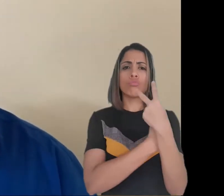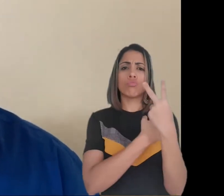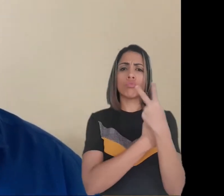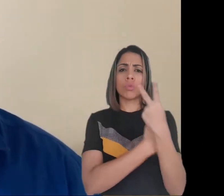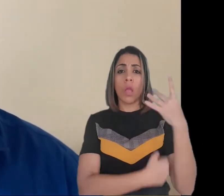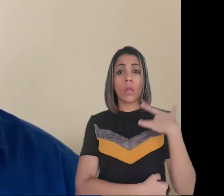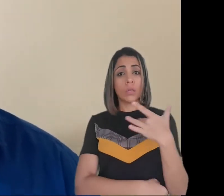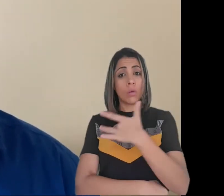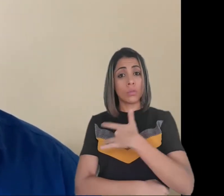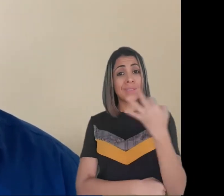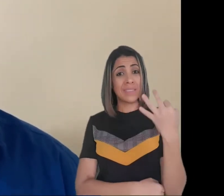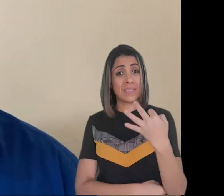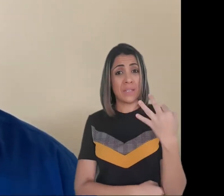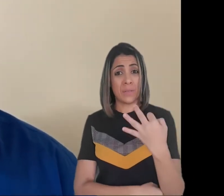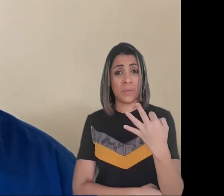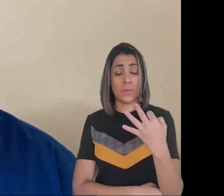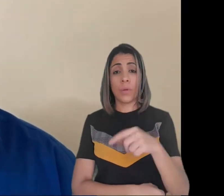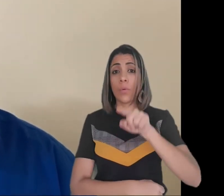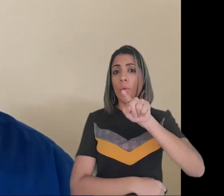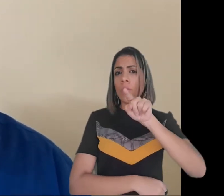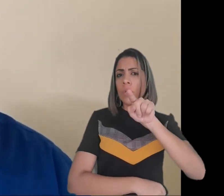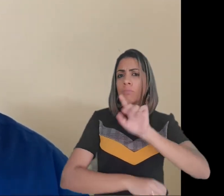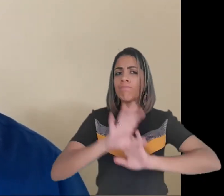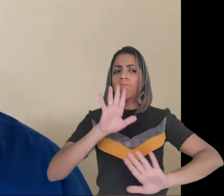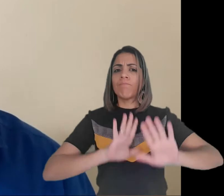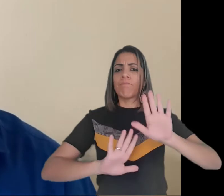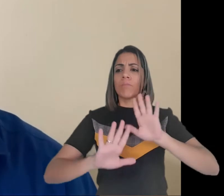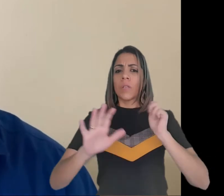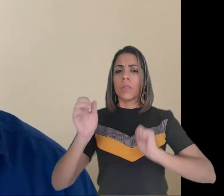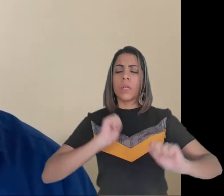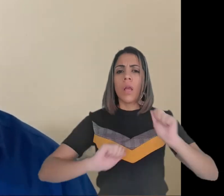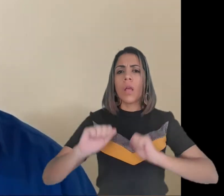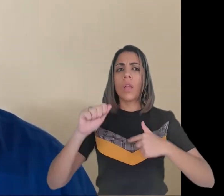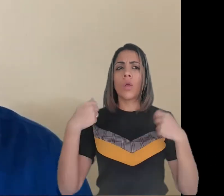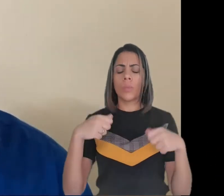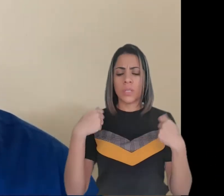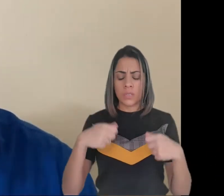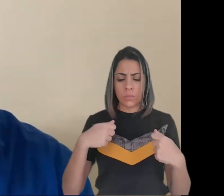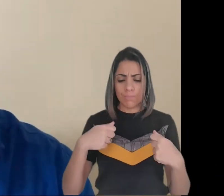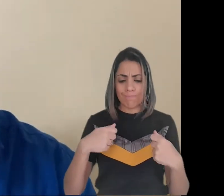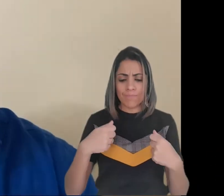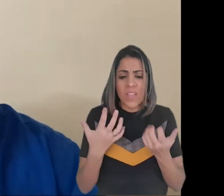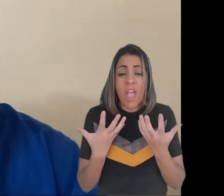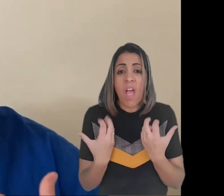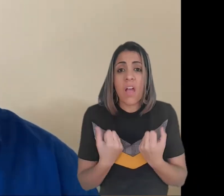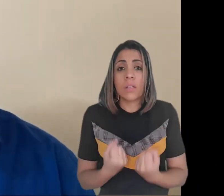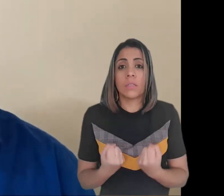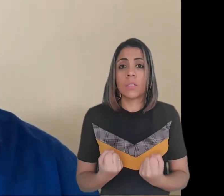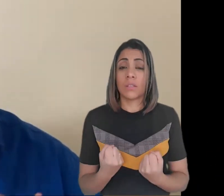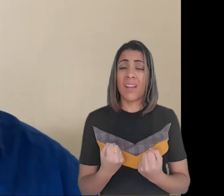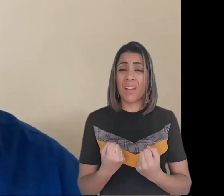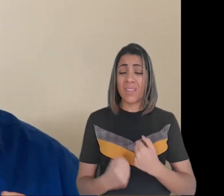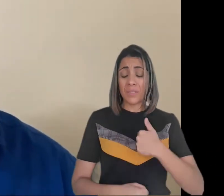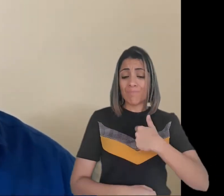nós aprendermos a lidar com a ansiedade, a gente precisa se aproximar dela, precisamos acolhê-la como uma